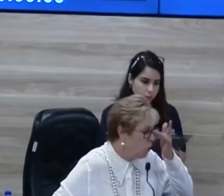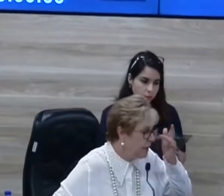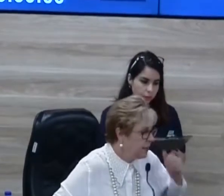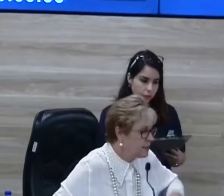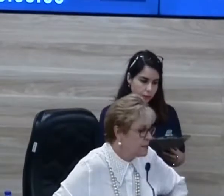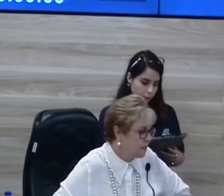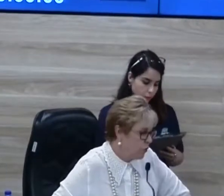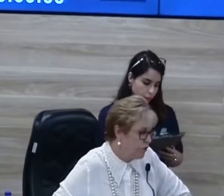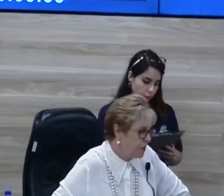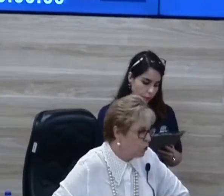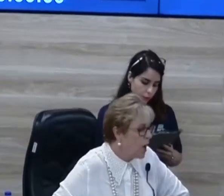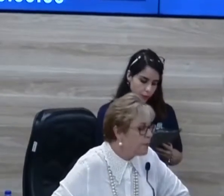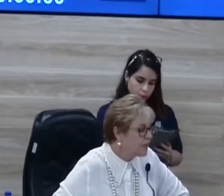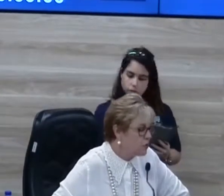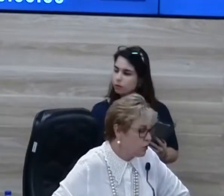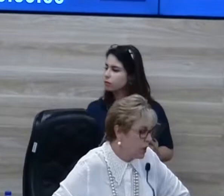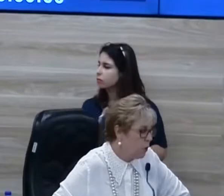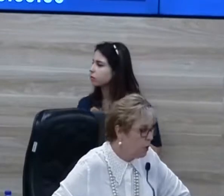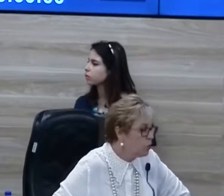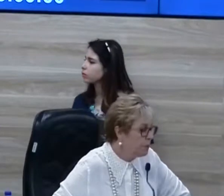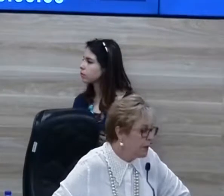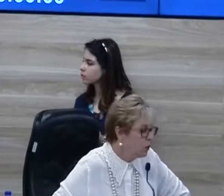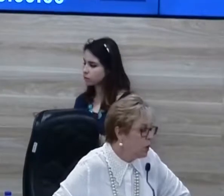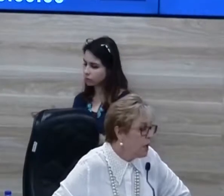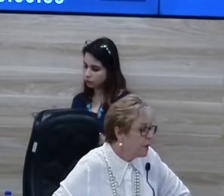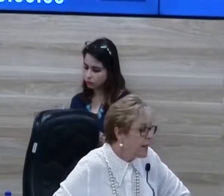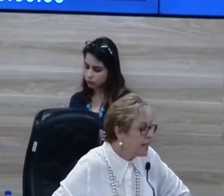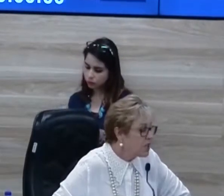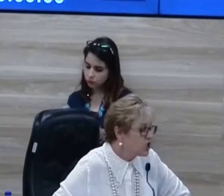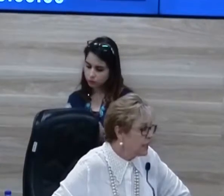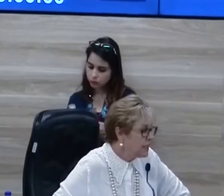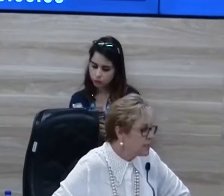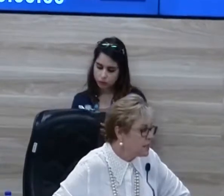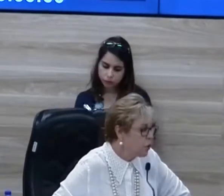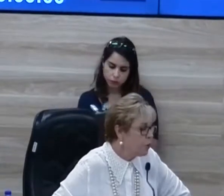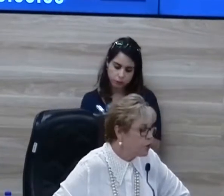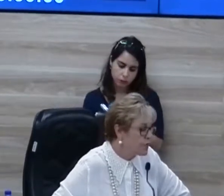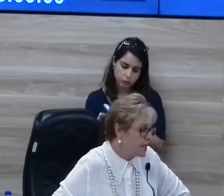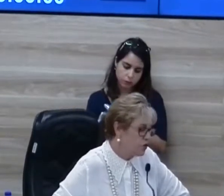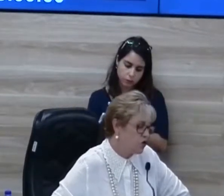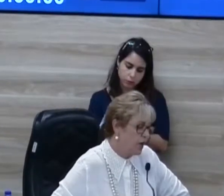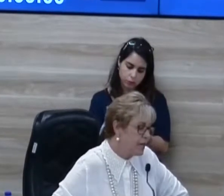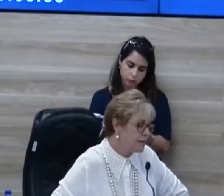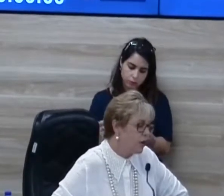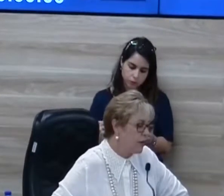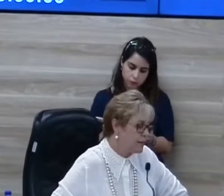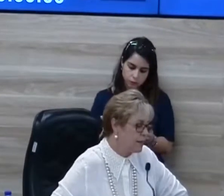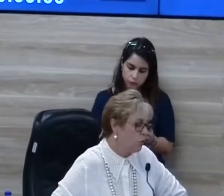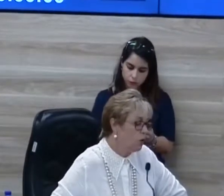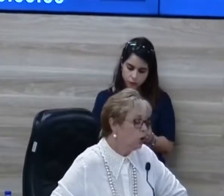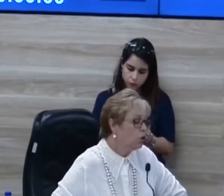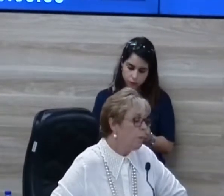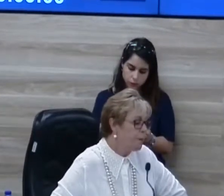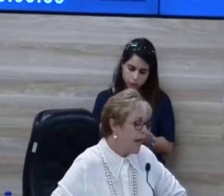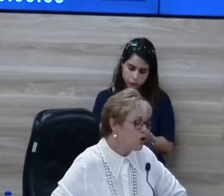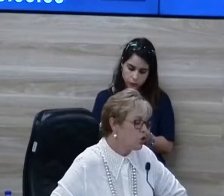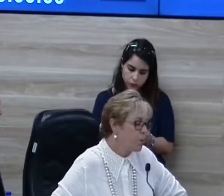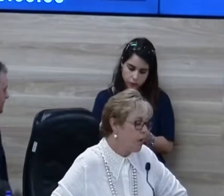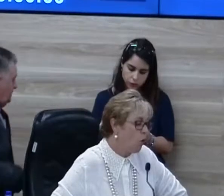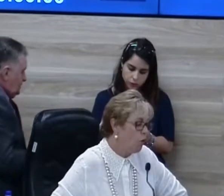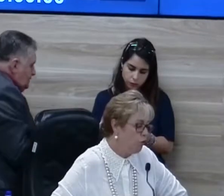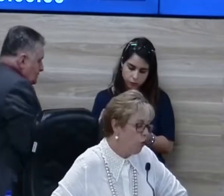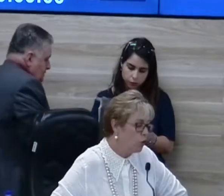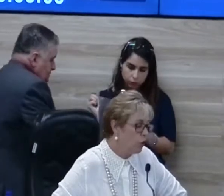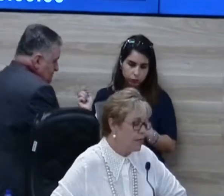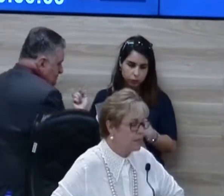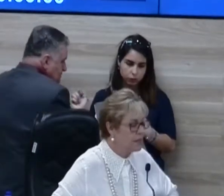CDHU, Companhia de Desenvolvimento Habitacional e Urbano, para que agilize o processo de restauração do prédio que